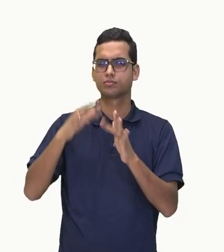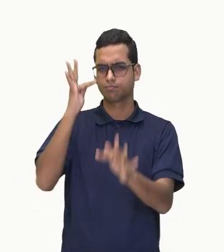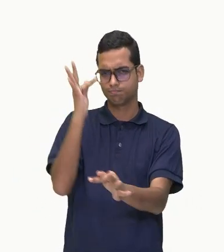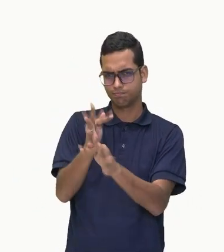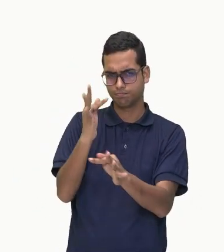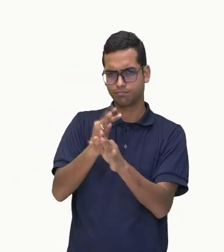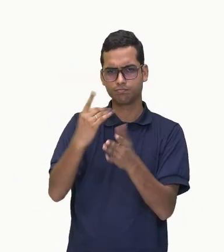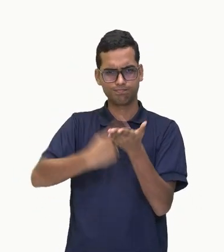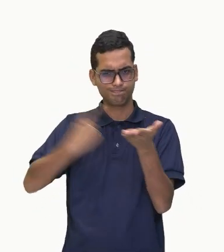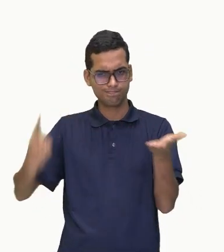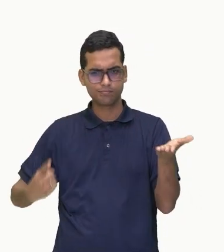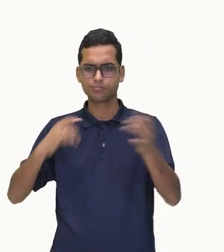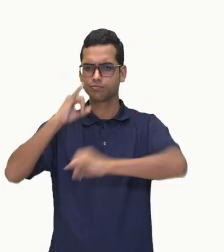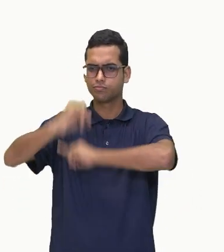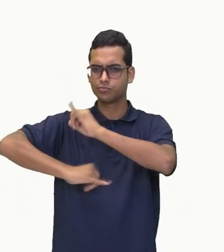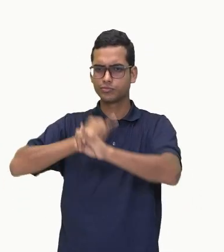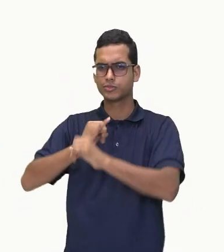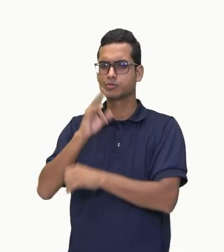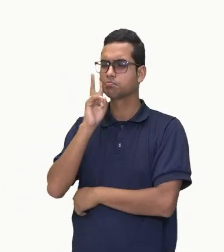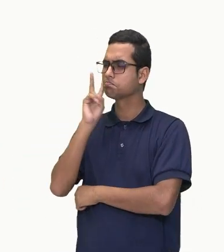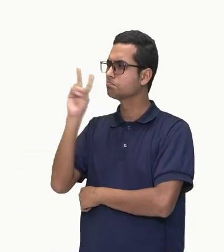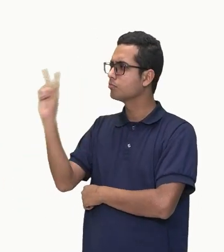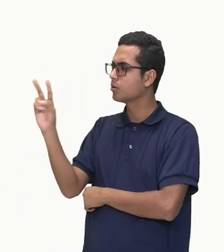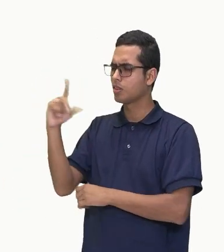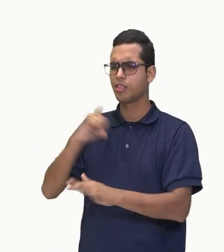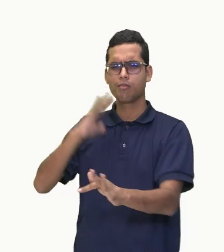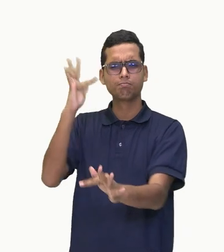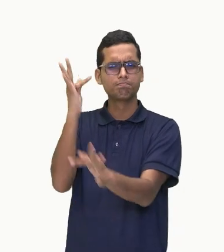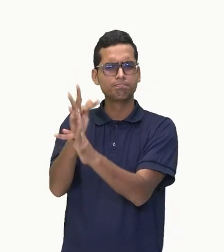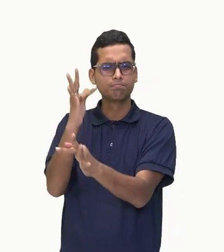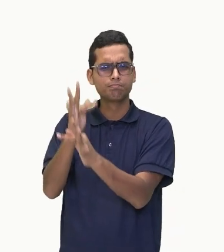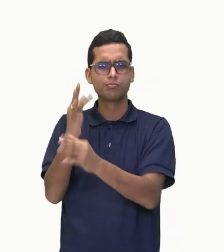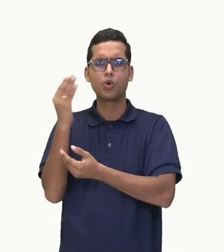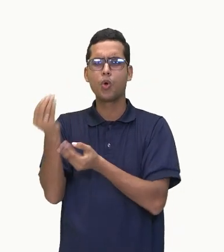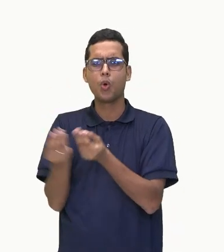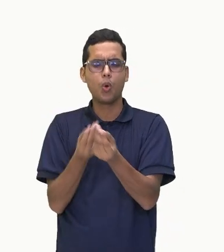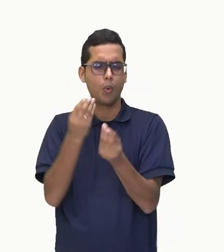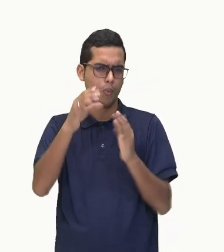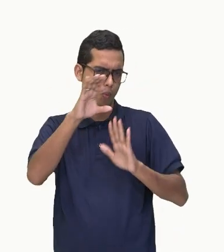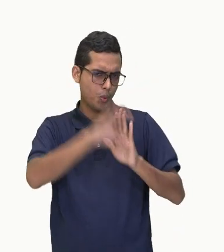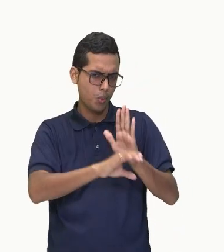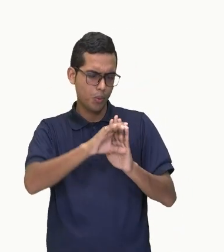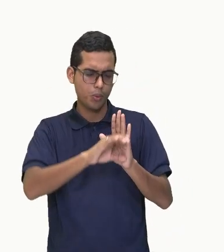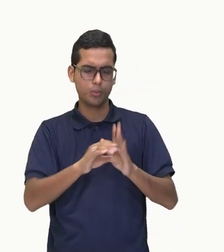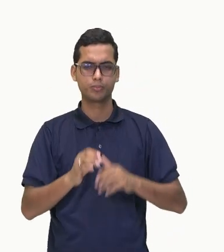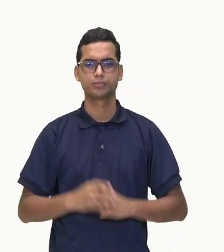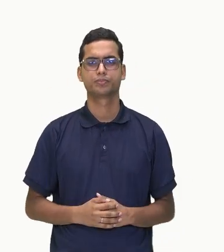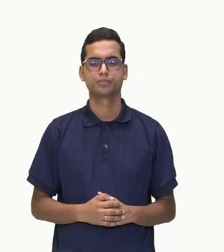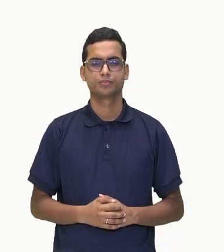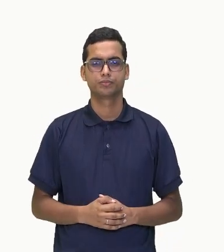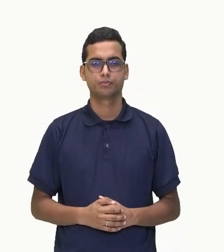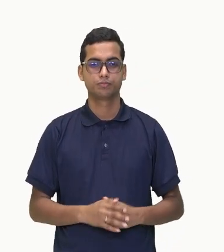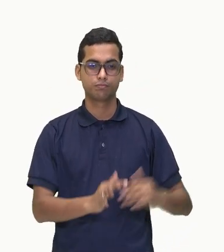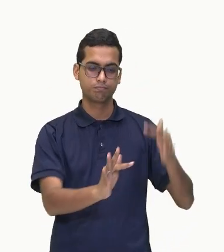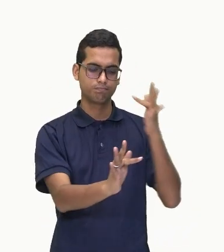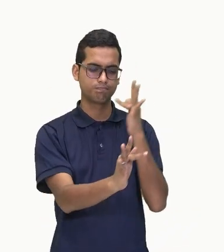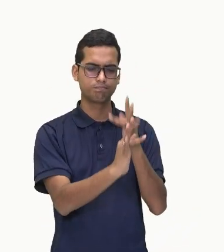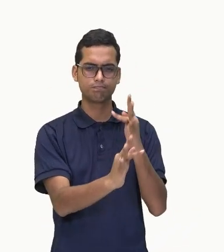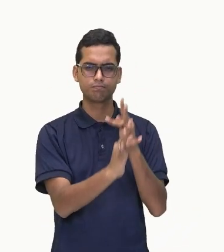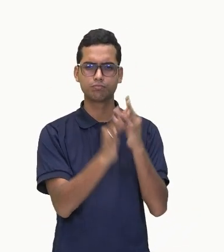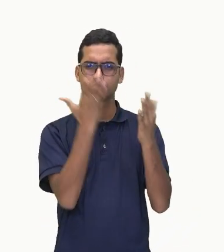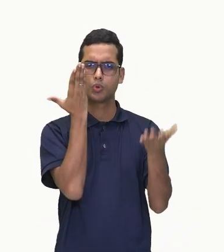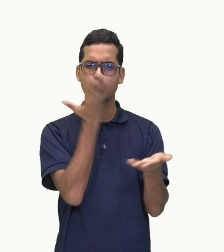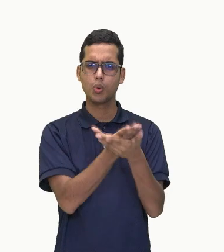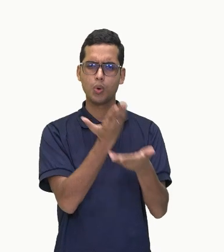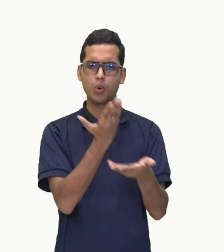na internet, percebeu lá que tem física. Como é definido a física? A física, ela estuda o quê? Ela